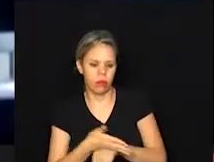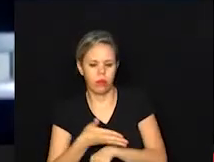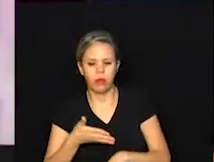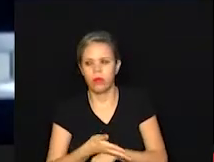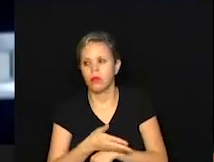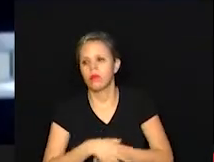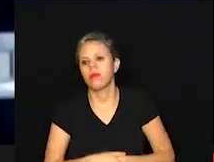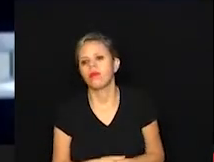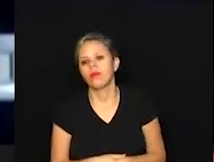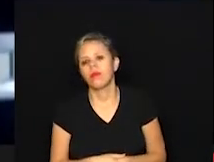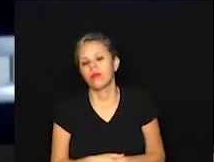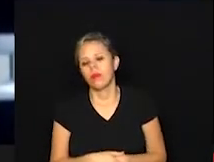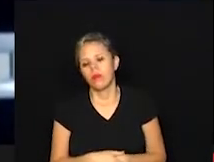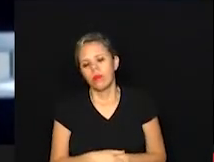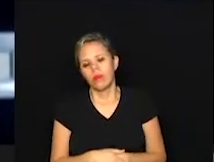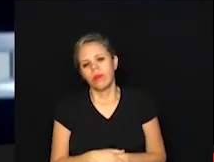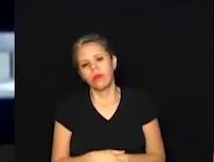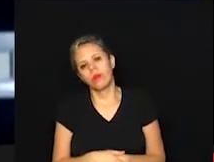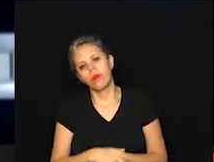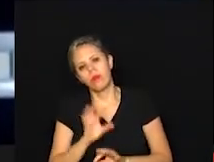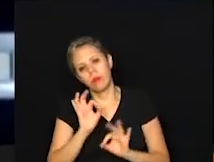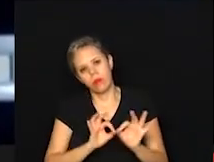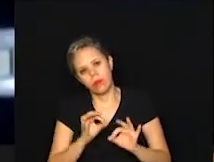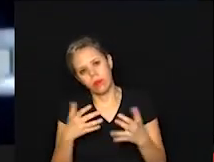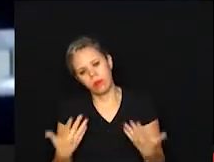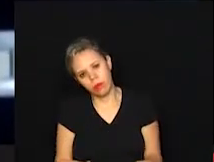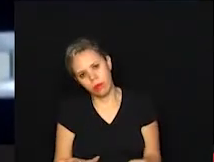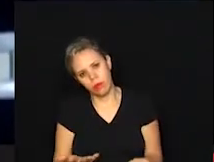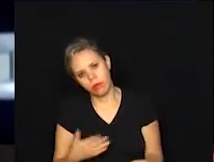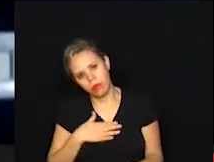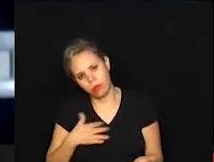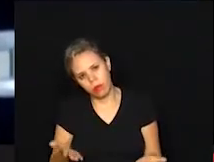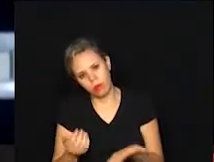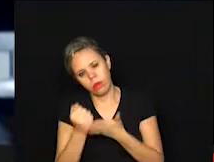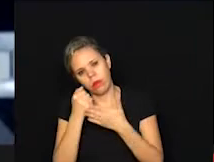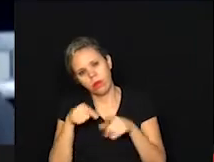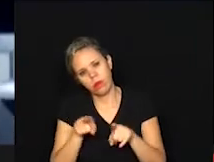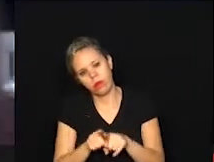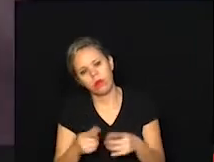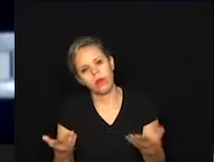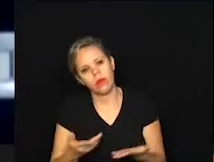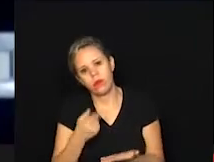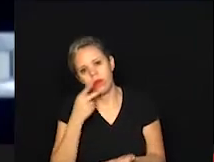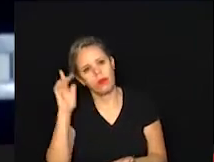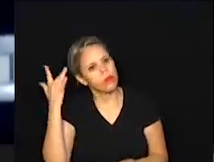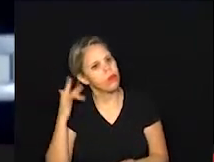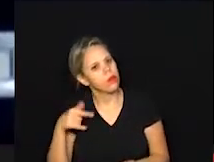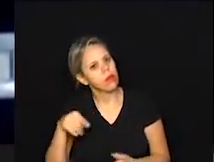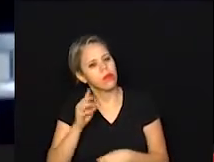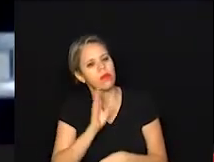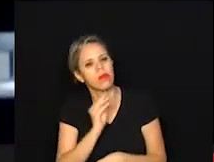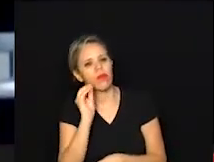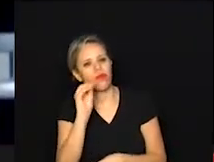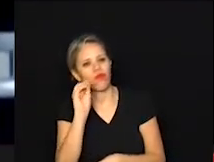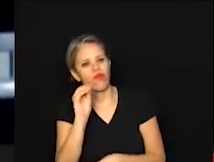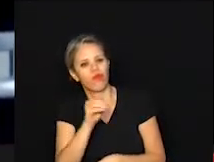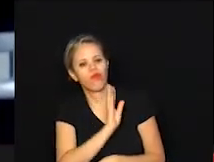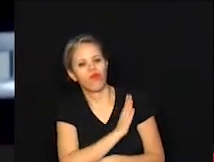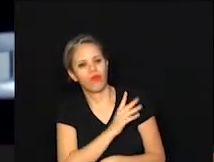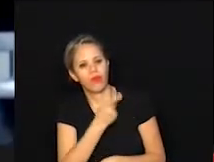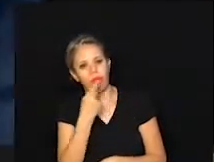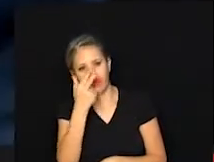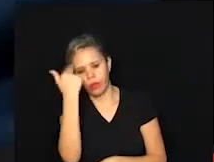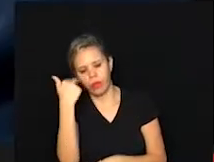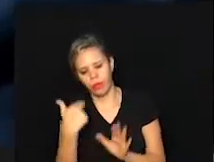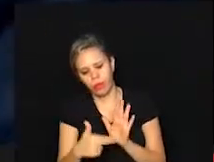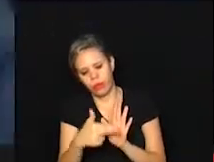participação de forma organizada. Essa é a minha contribuição. E agora, Guida, um beijo no teu coração, viu, querido? Esqueci de mencionar o